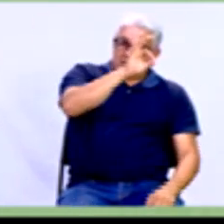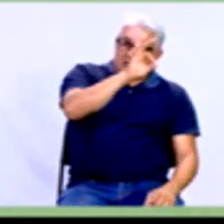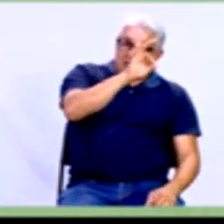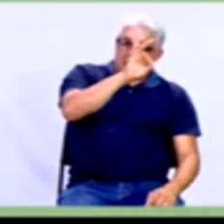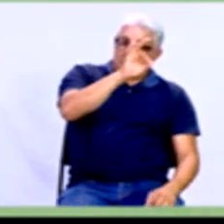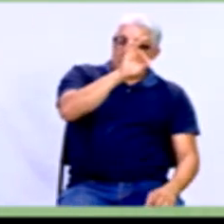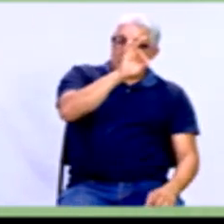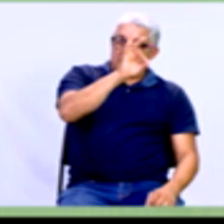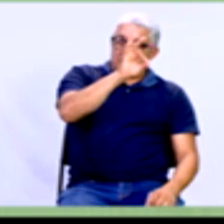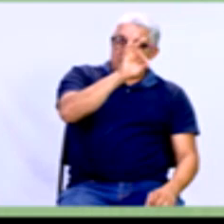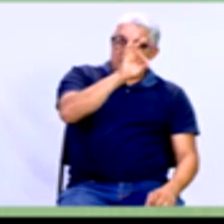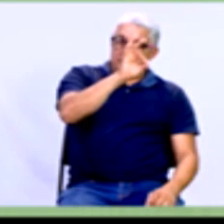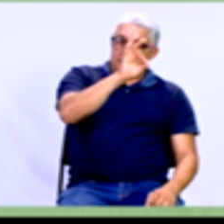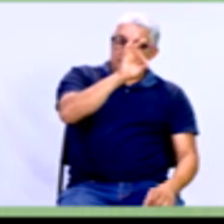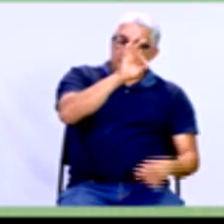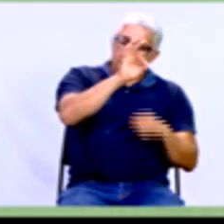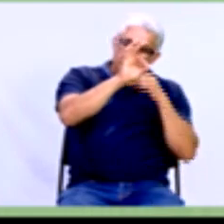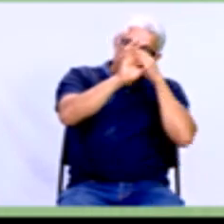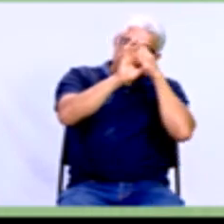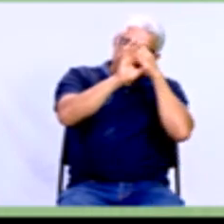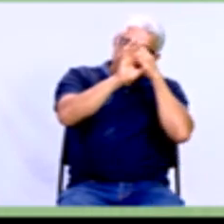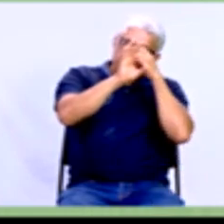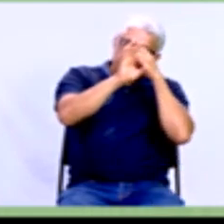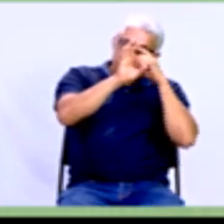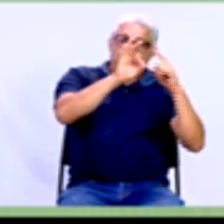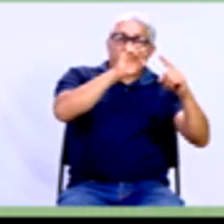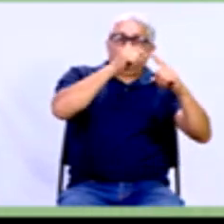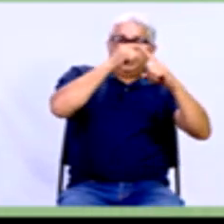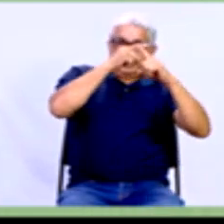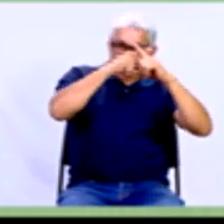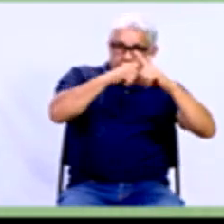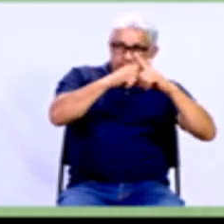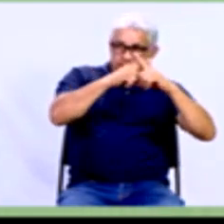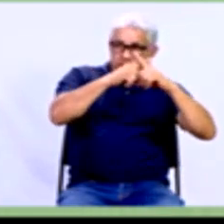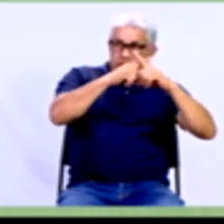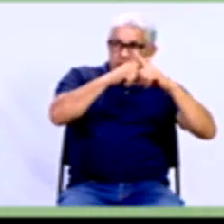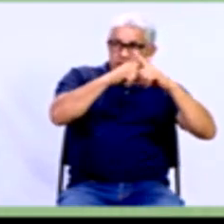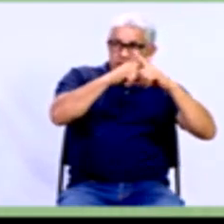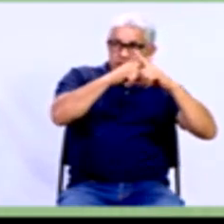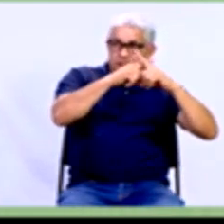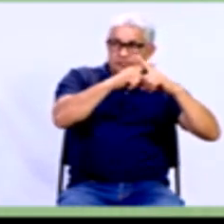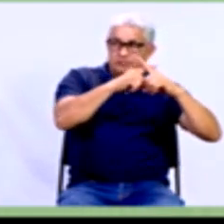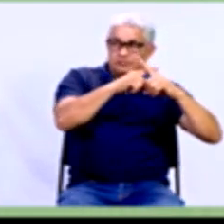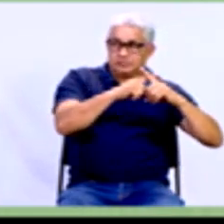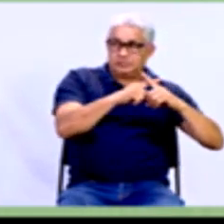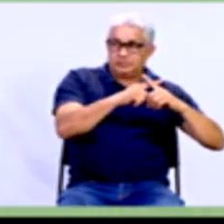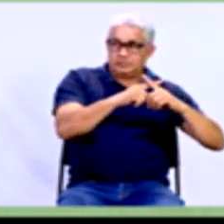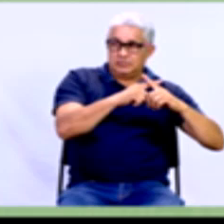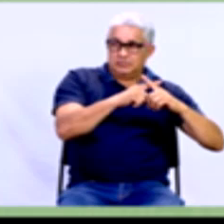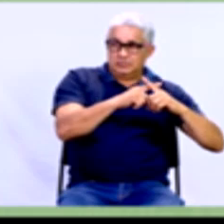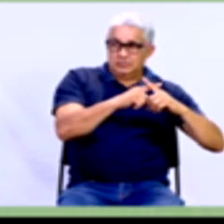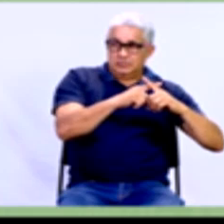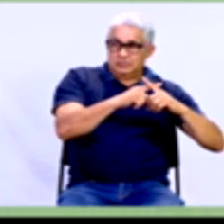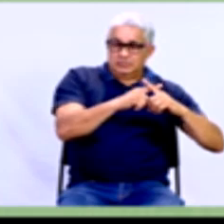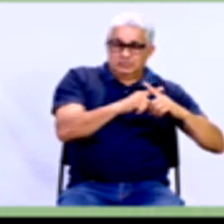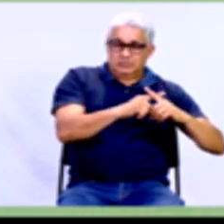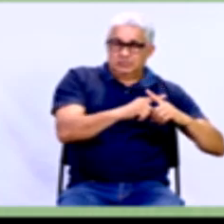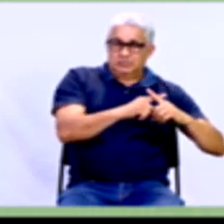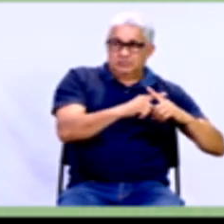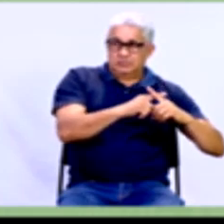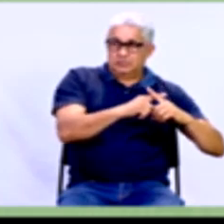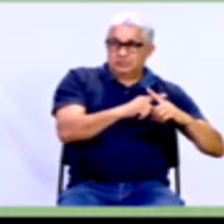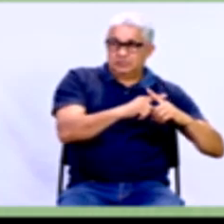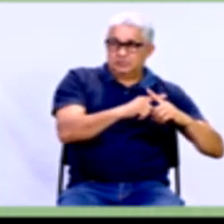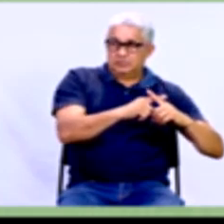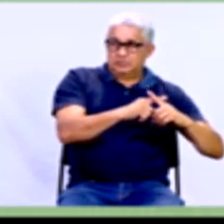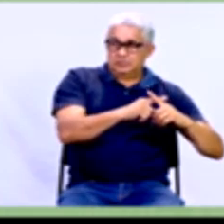x, o total de x ao quadrado. Então, vai ser n, que é 10, vezes o total de x elevado ao quadrado, que é